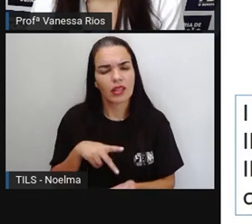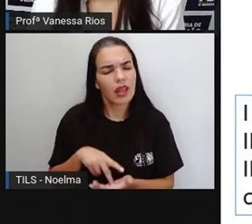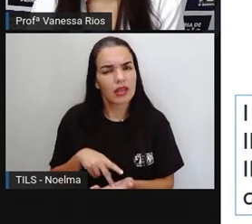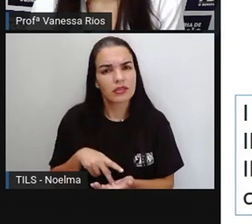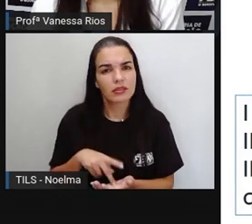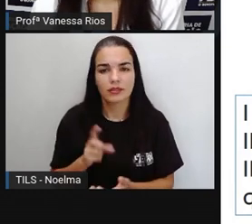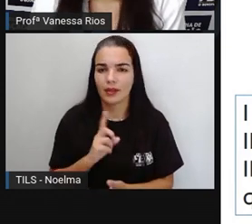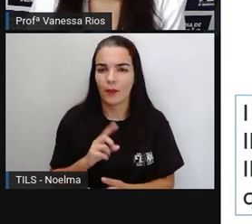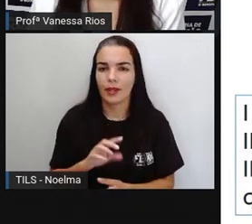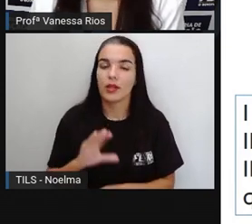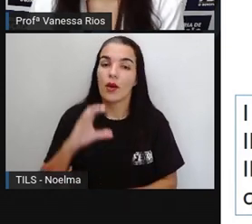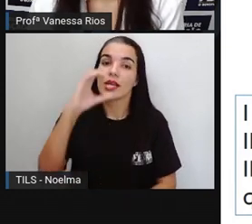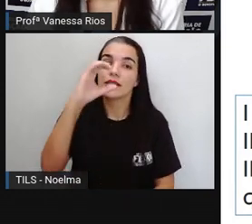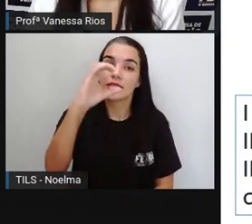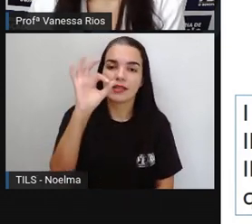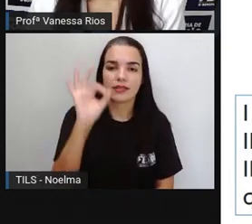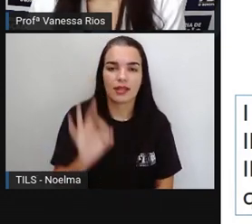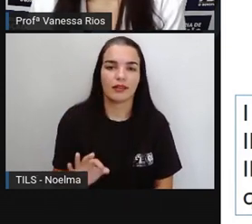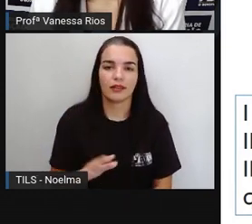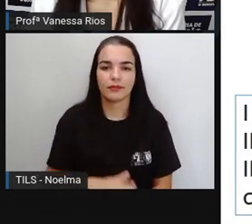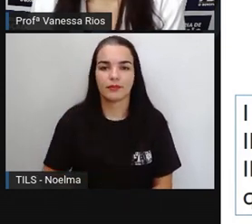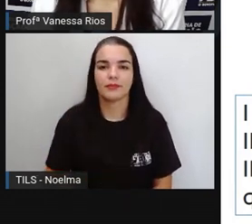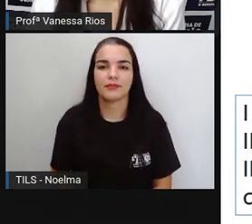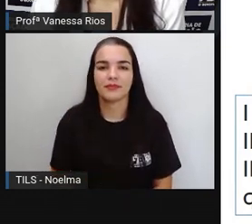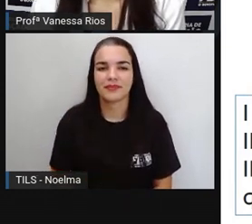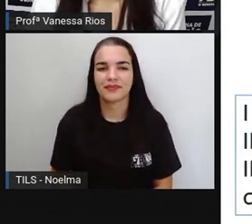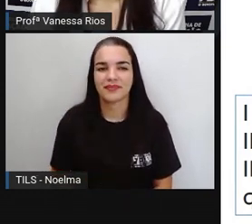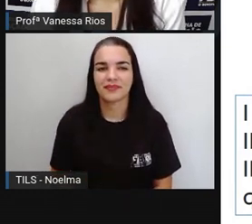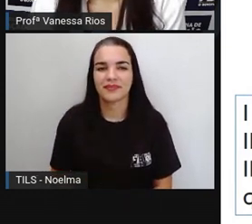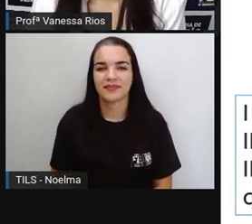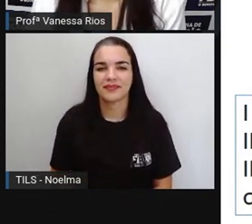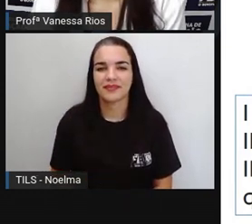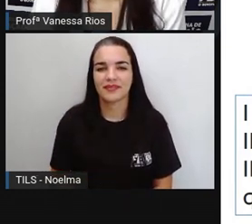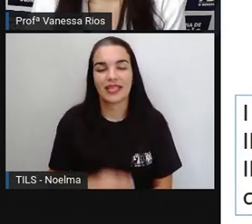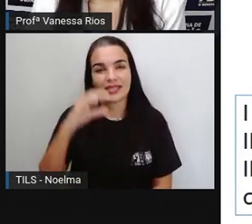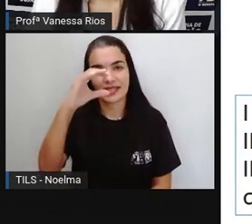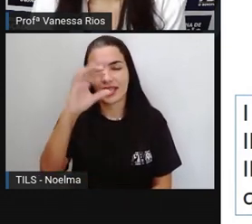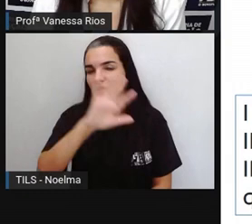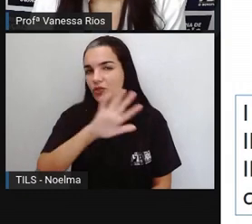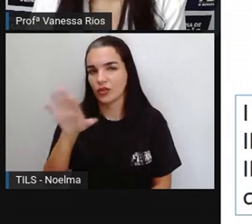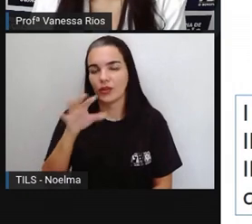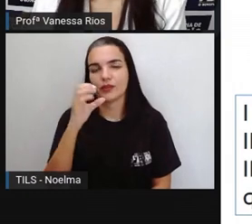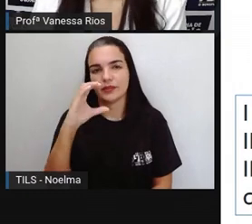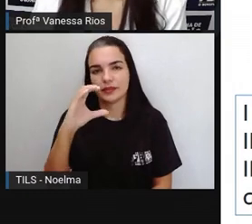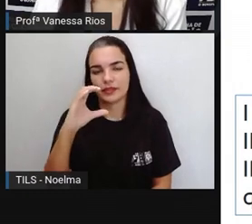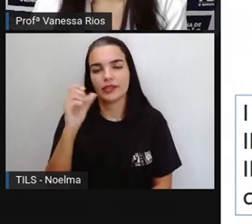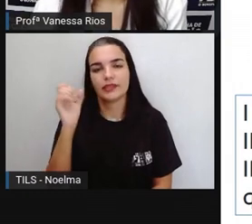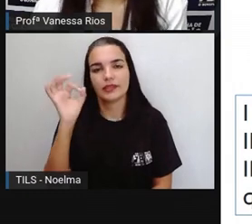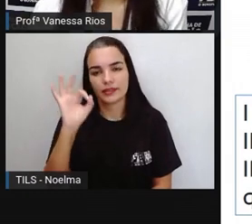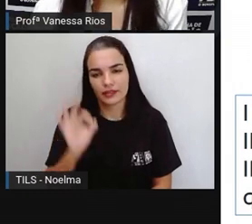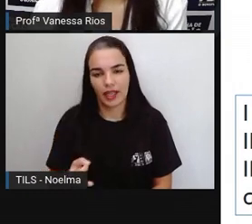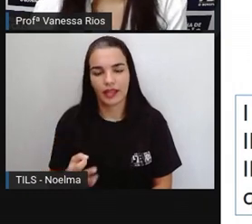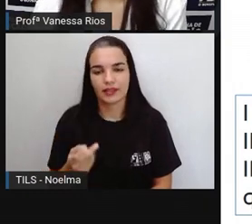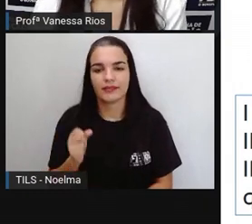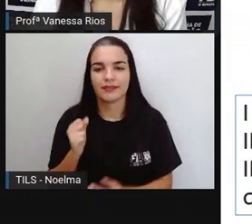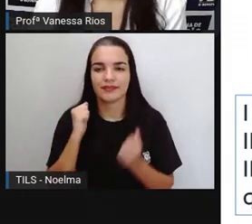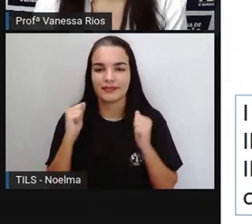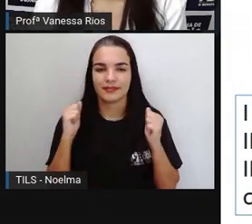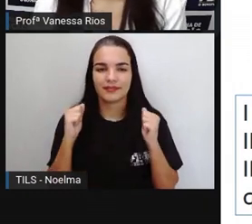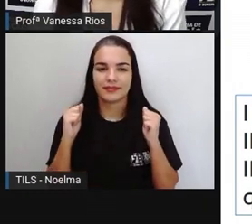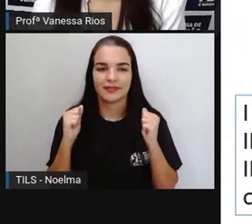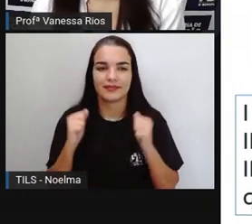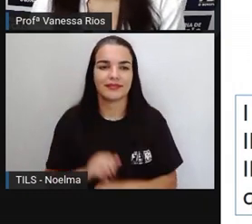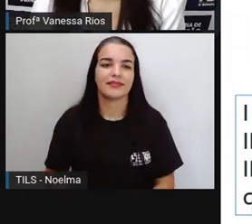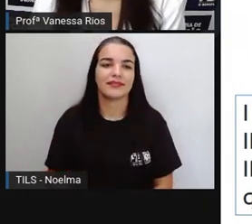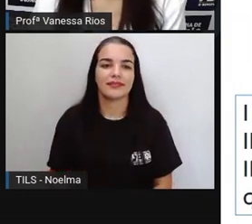verdadeiras? Não. Então, a gente ó, considera a afirmativa, somente a afirmativa 3 é